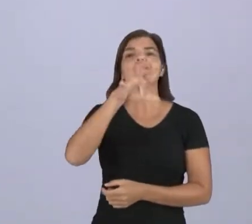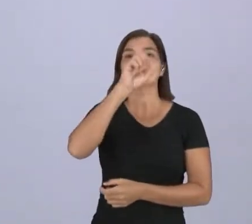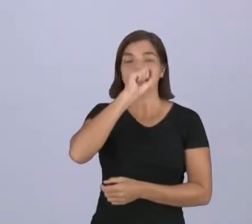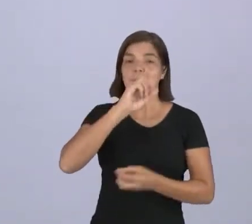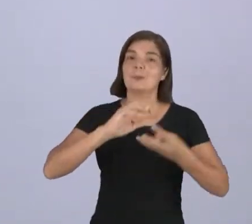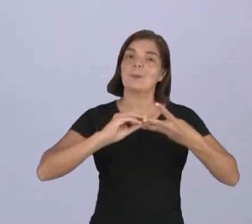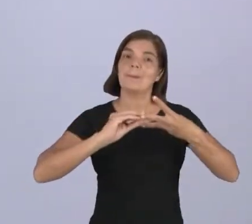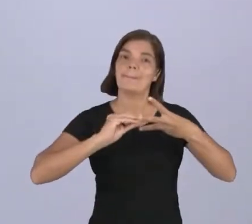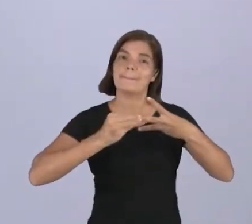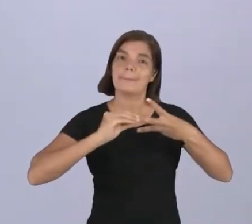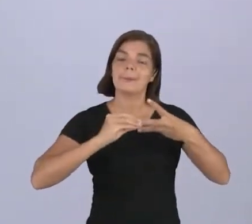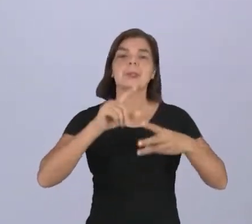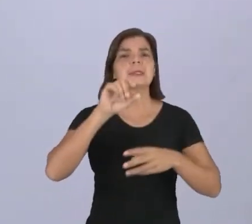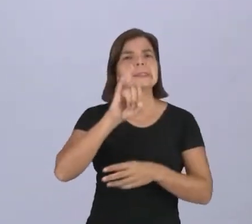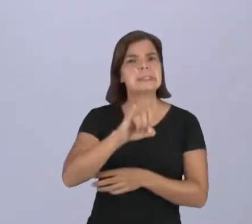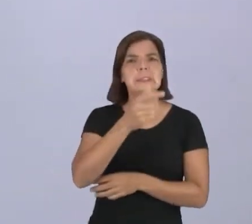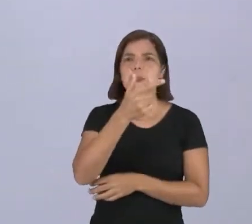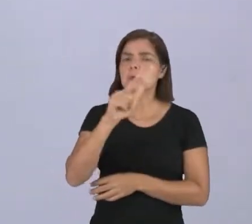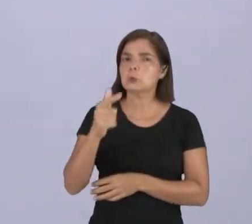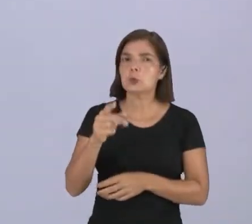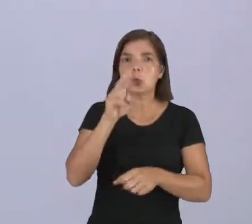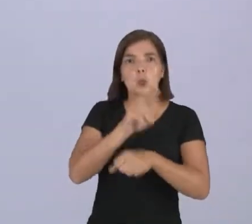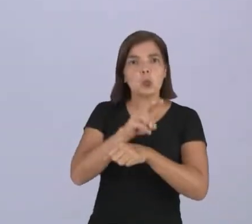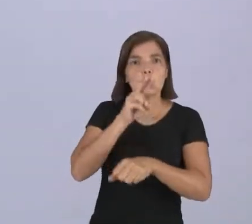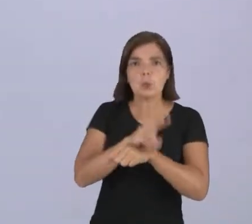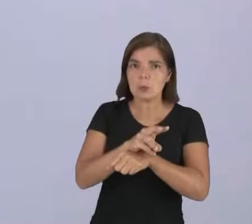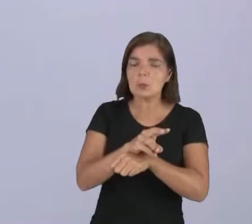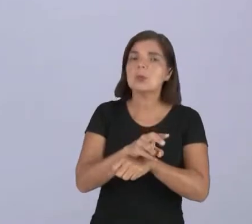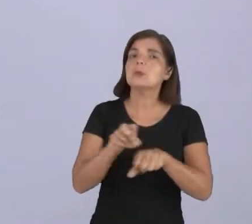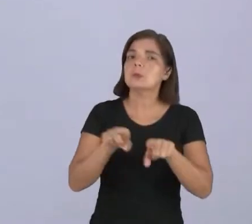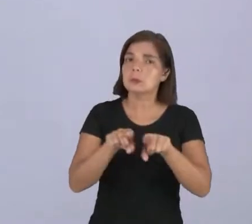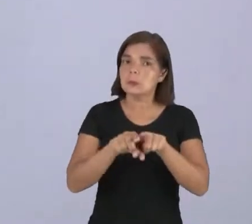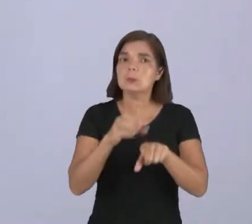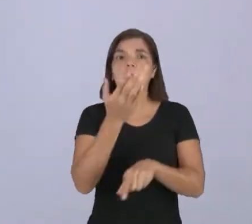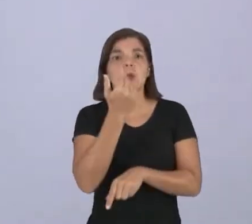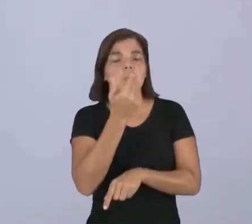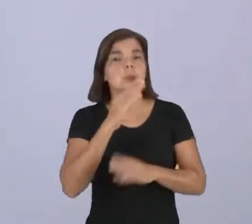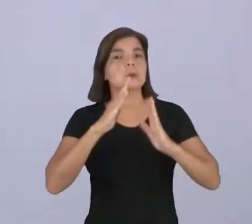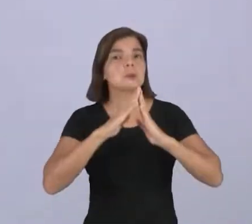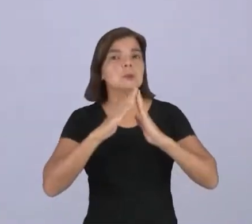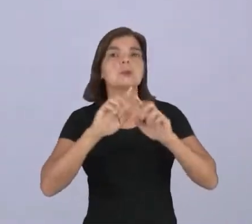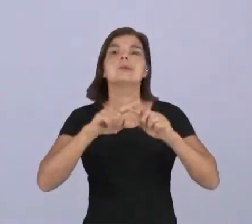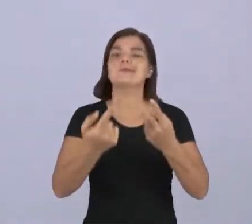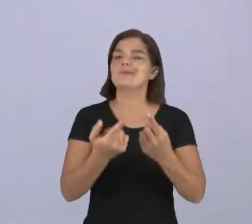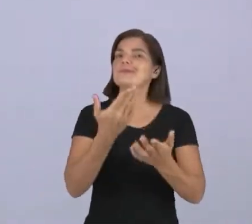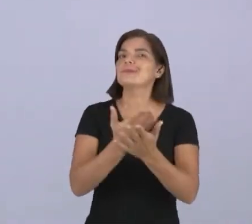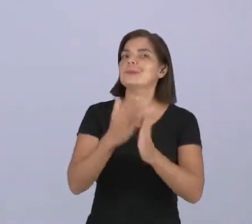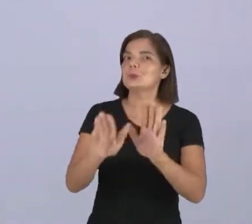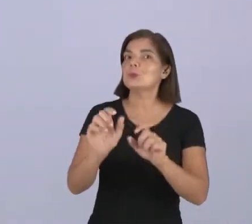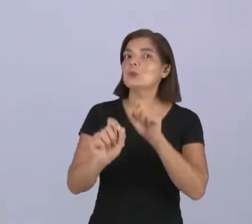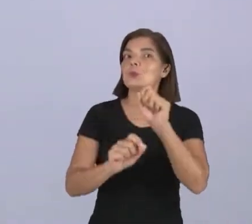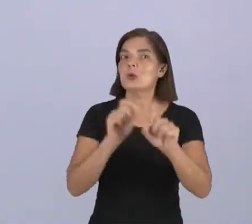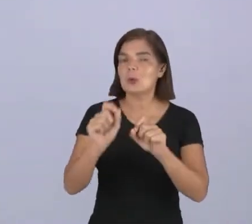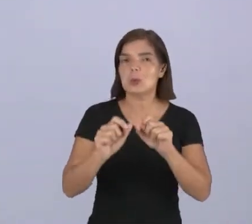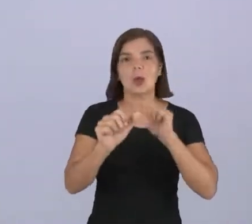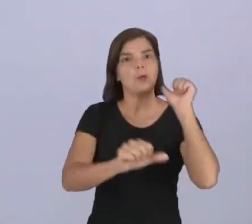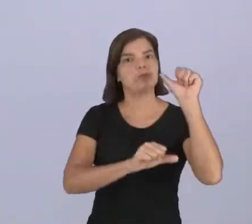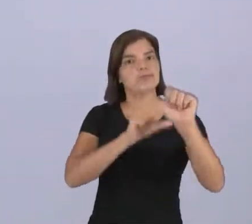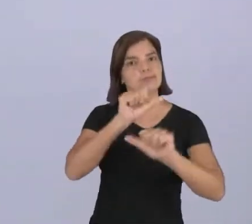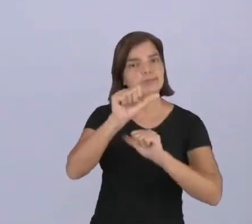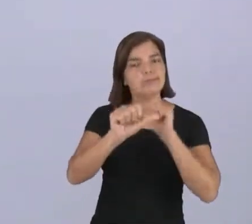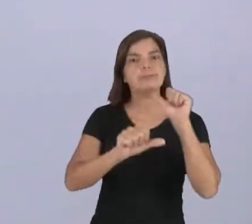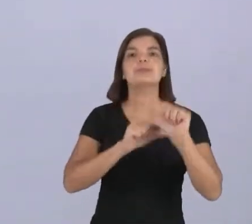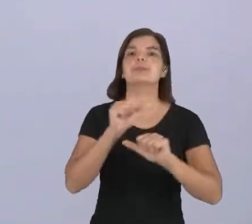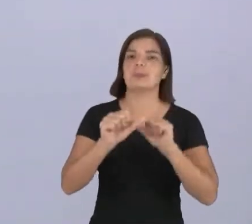respiração celular. Então, se a gente não tem o cuidado mínimo também com os alimentos da nossa casa, a gente acaba fazendo com que essas alterações,